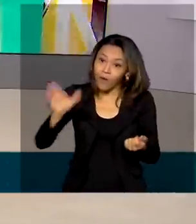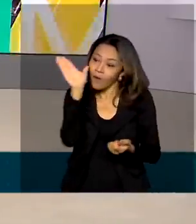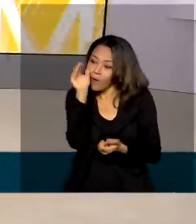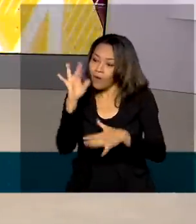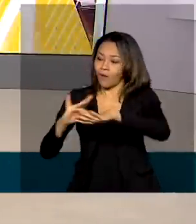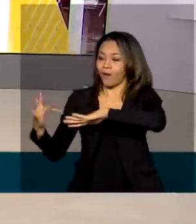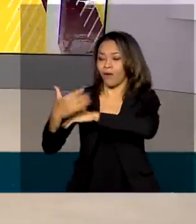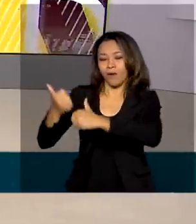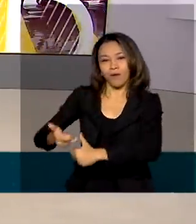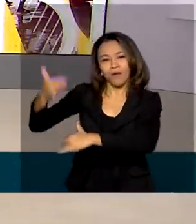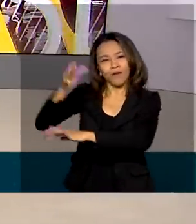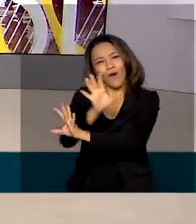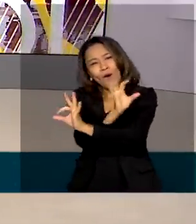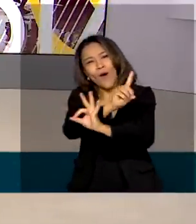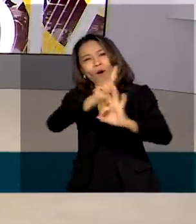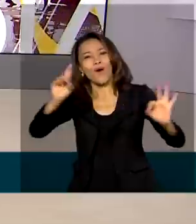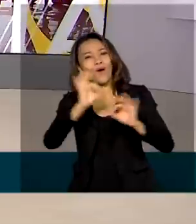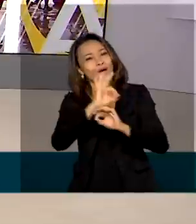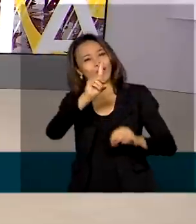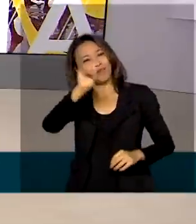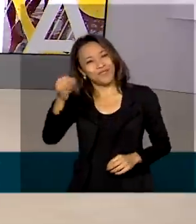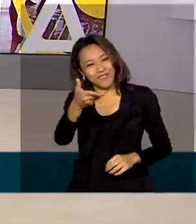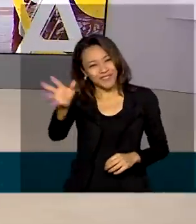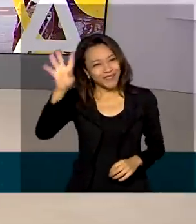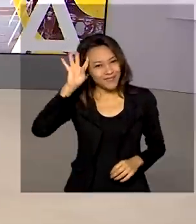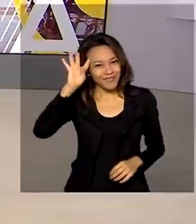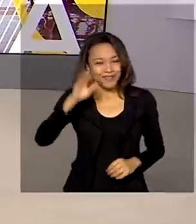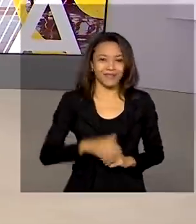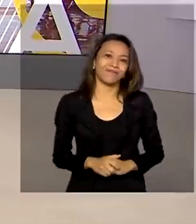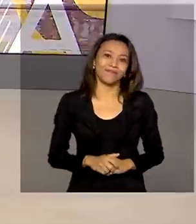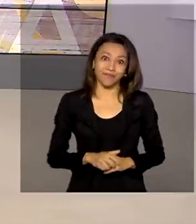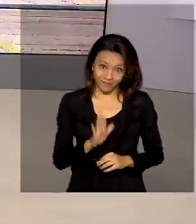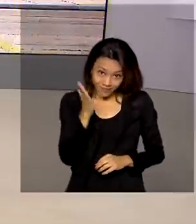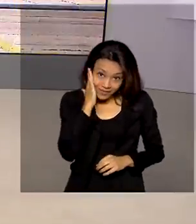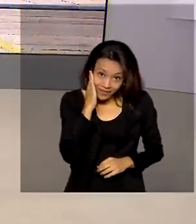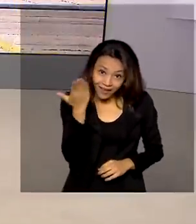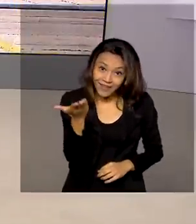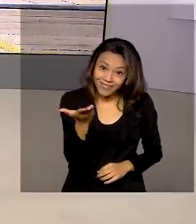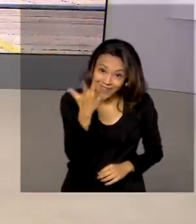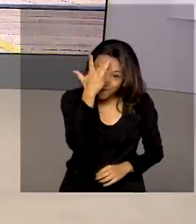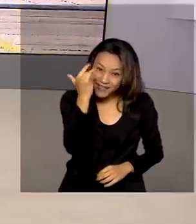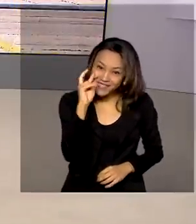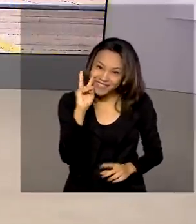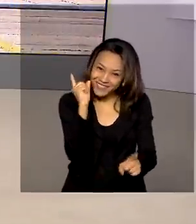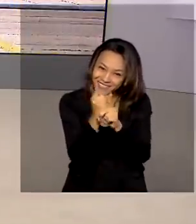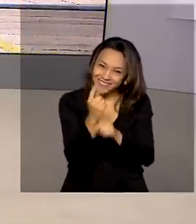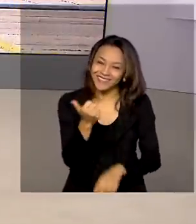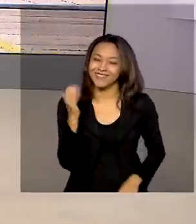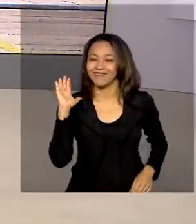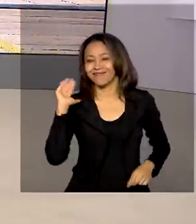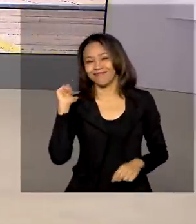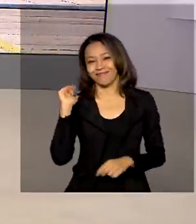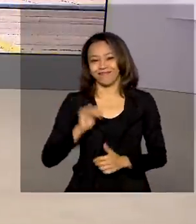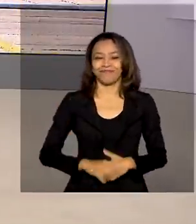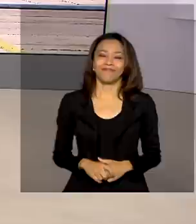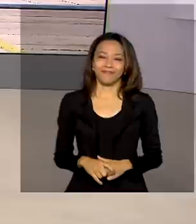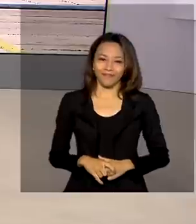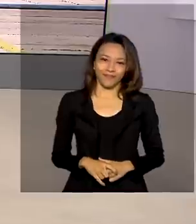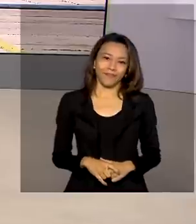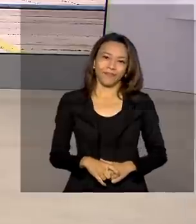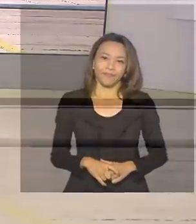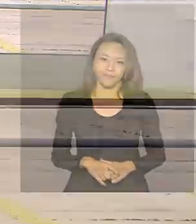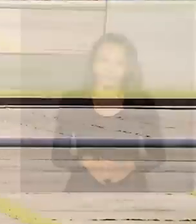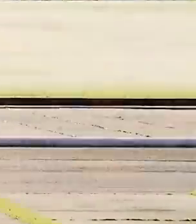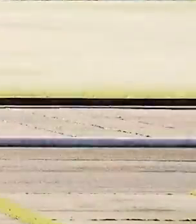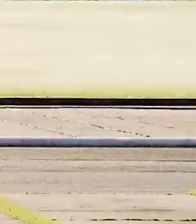nossas redes sociais um ótimo dia ótima quarta-feira se você já sabe nos vemos amanhã no mesmo horário tchau tchau